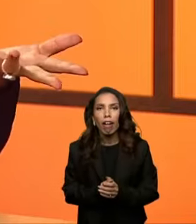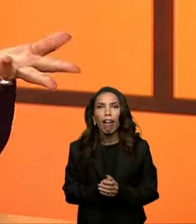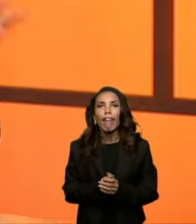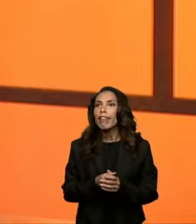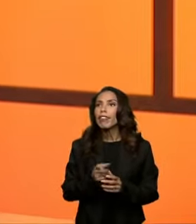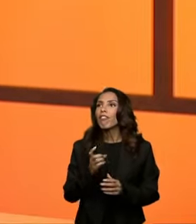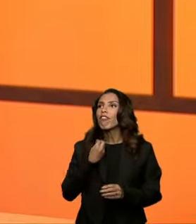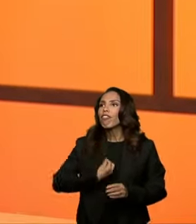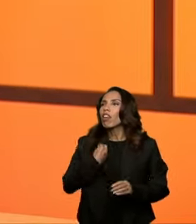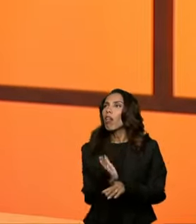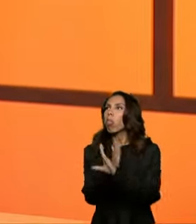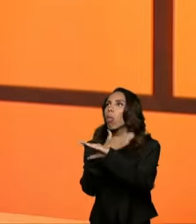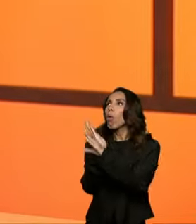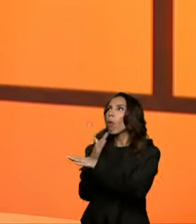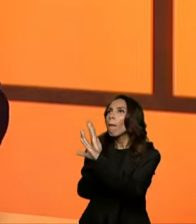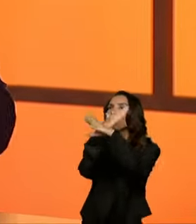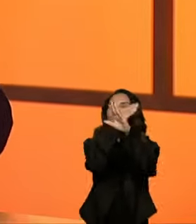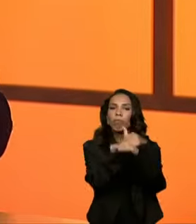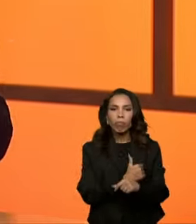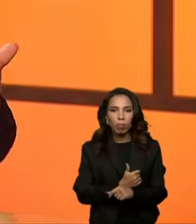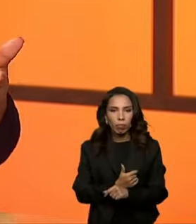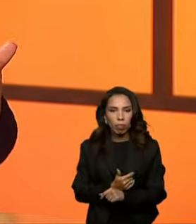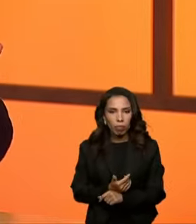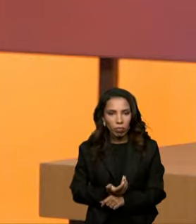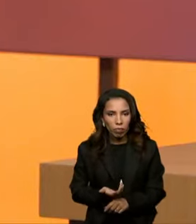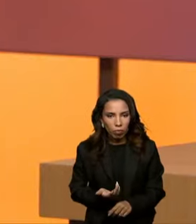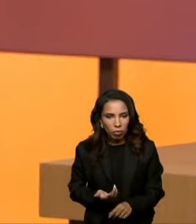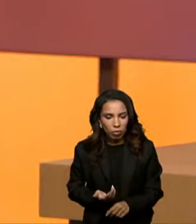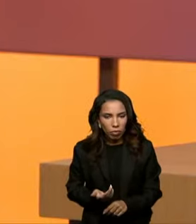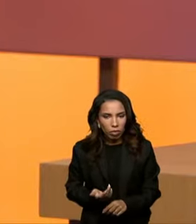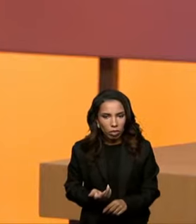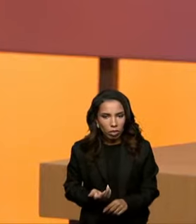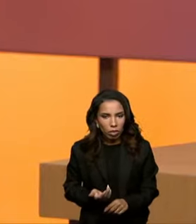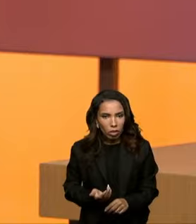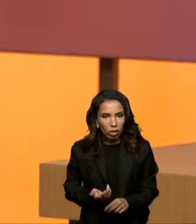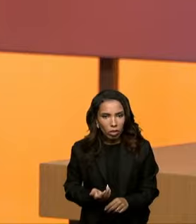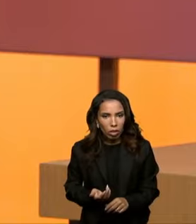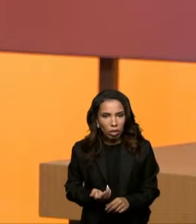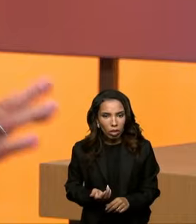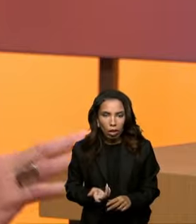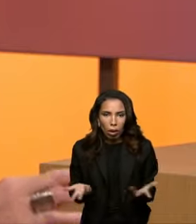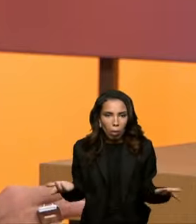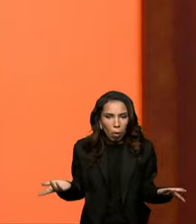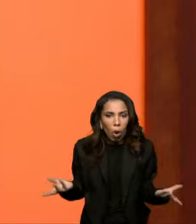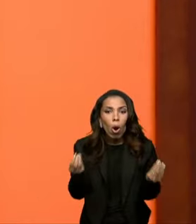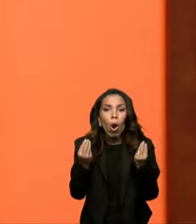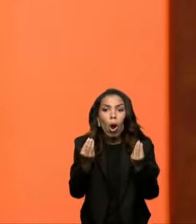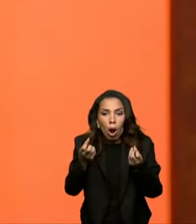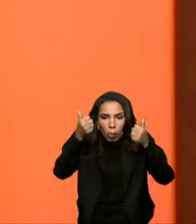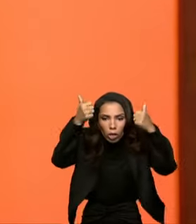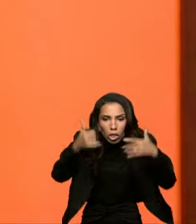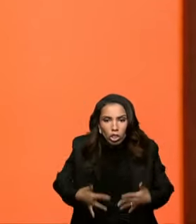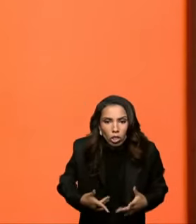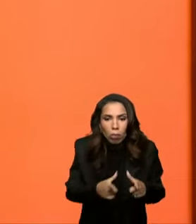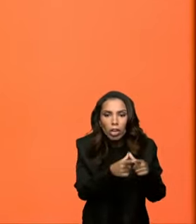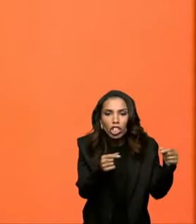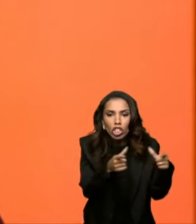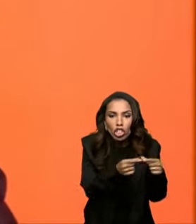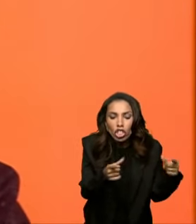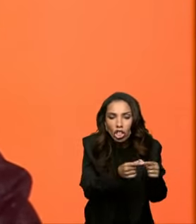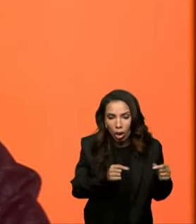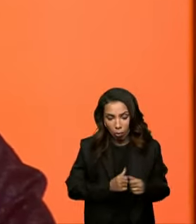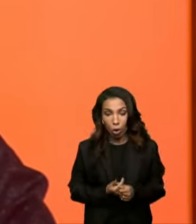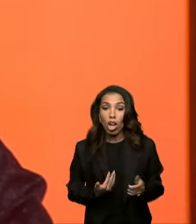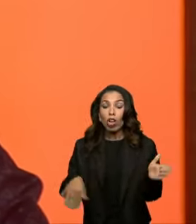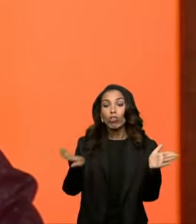levar. O motorista cancelou a viagem. Deixa ela vir. Mas eu vou te falar uma coisa que eu passei no Japão, né? Conta. Eu cheguei